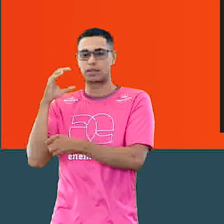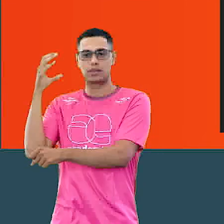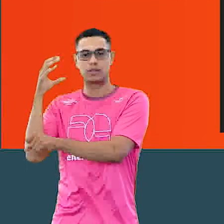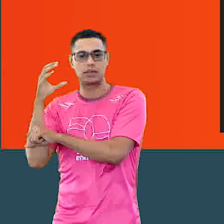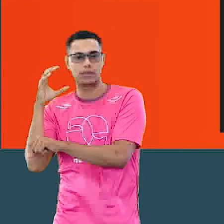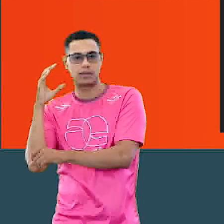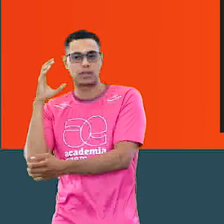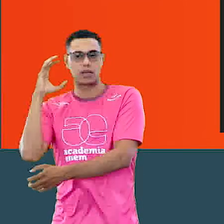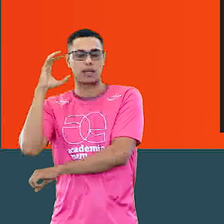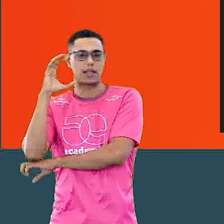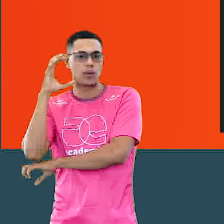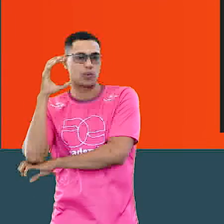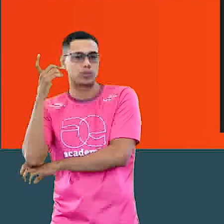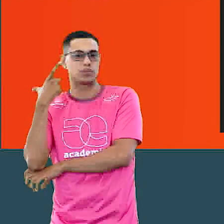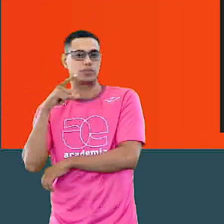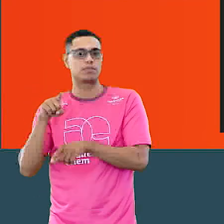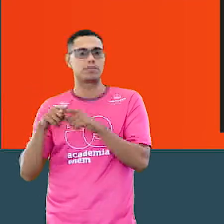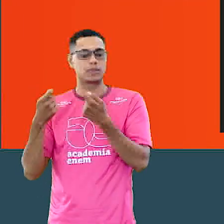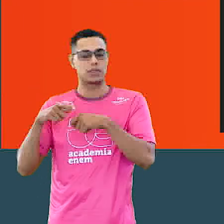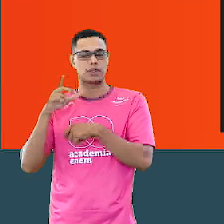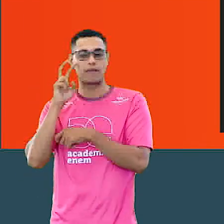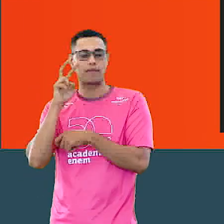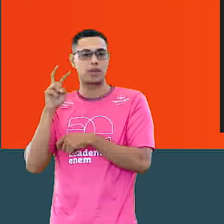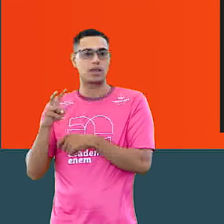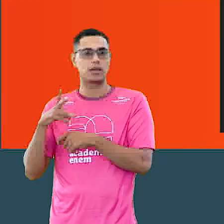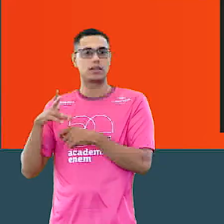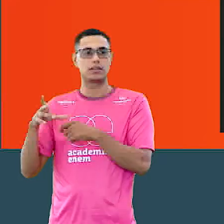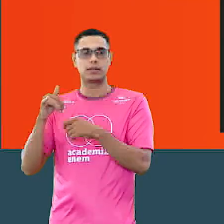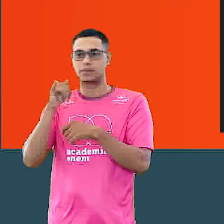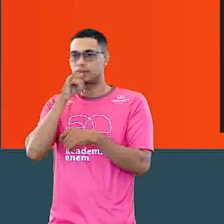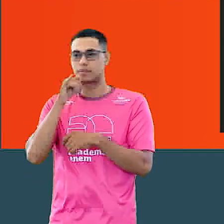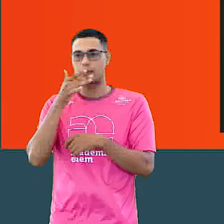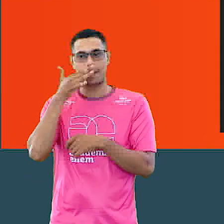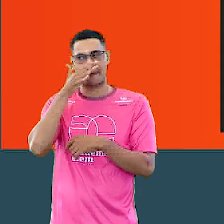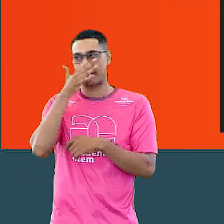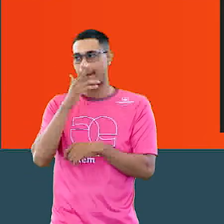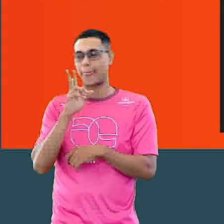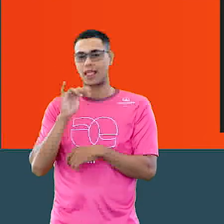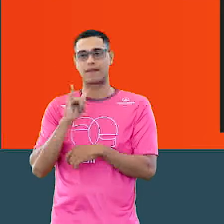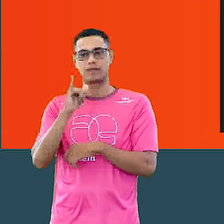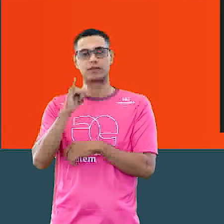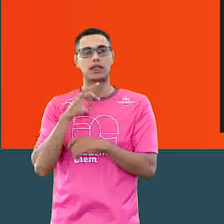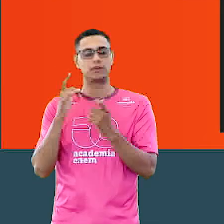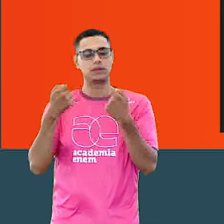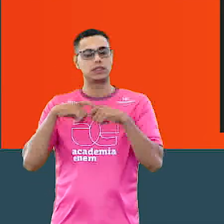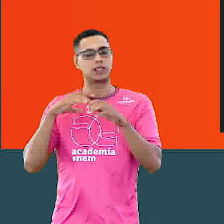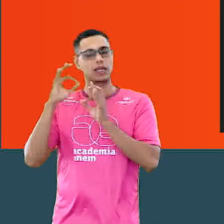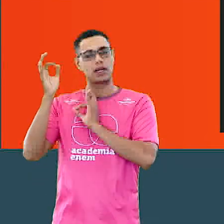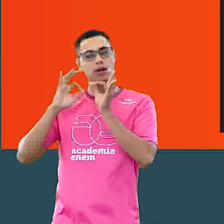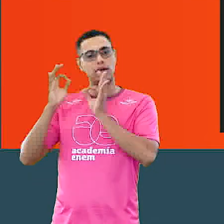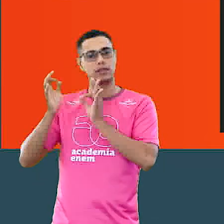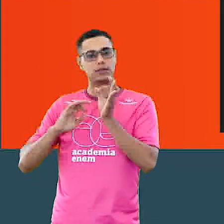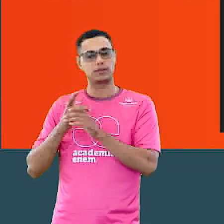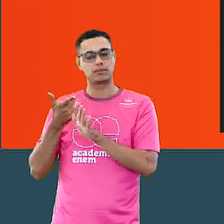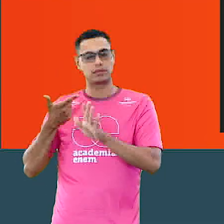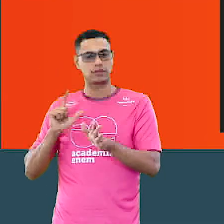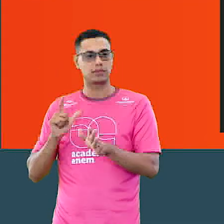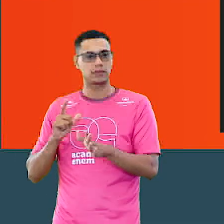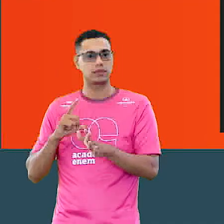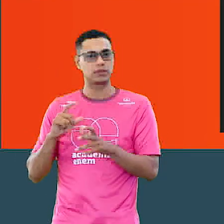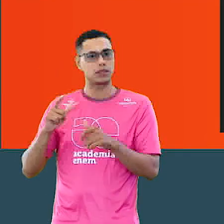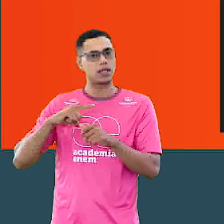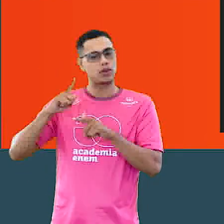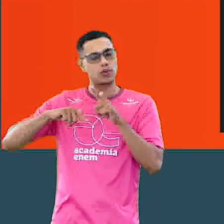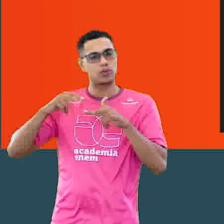conhecimento você tem que ter. Não dá para ir para a guerra sem arma, é ou não é? Então, tem que ter essas ferramentas,